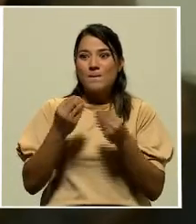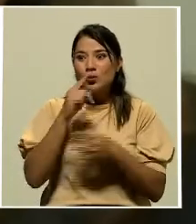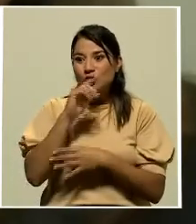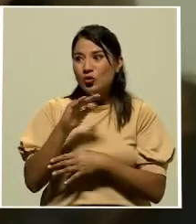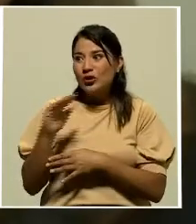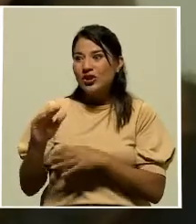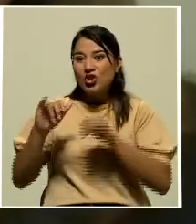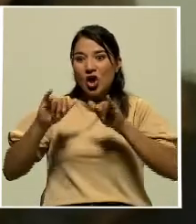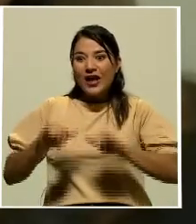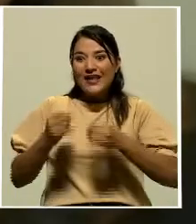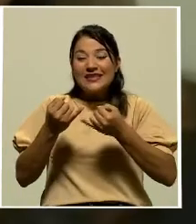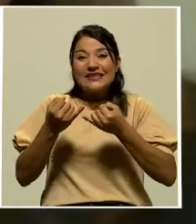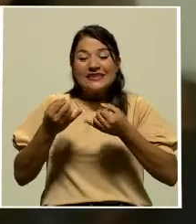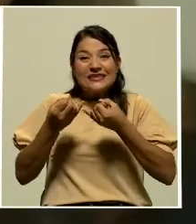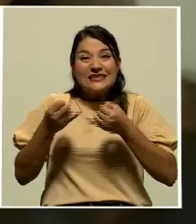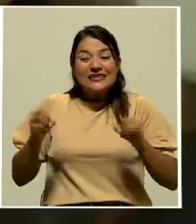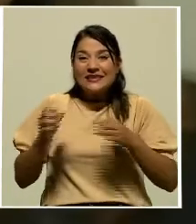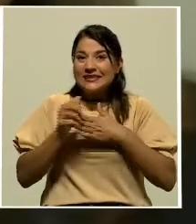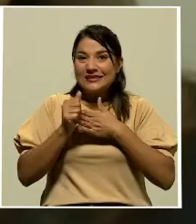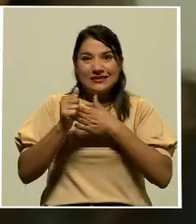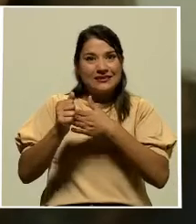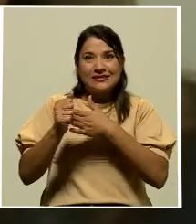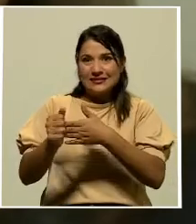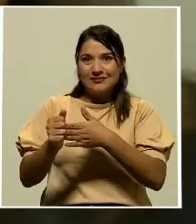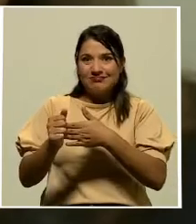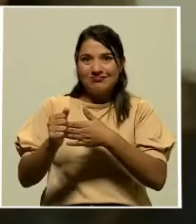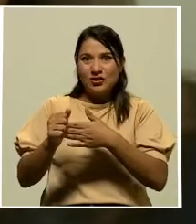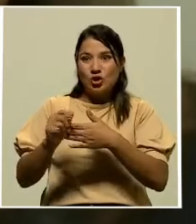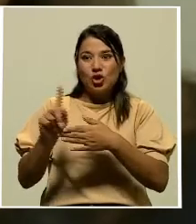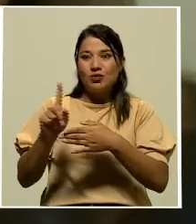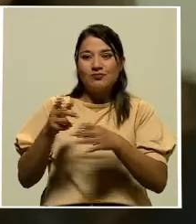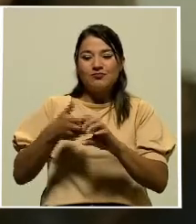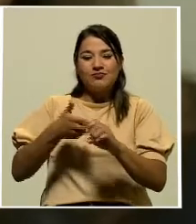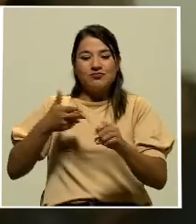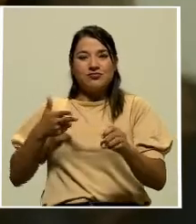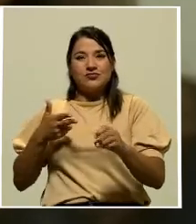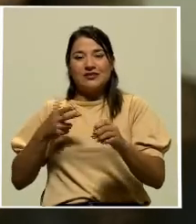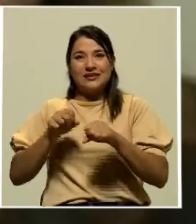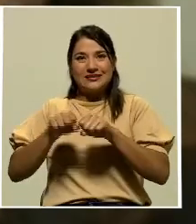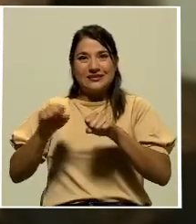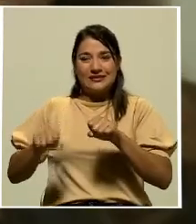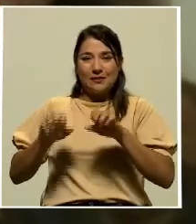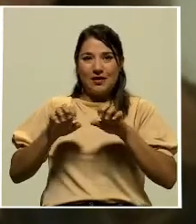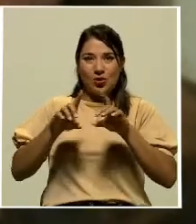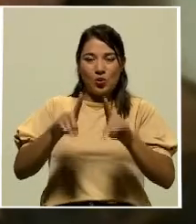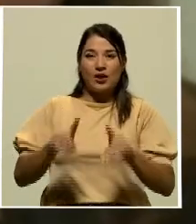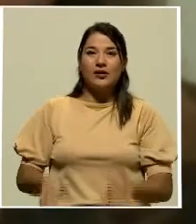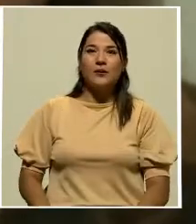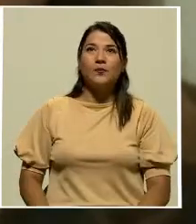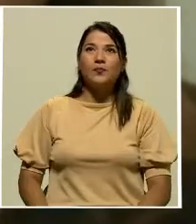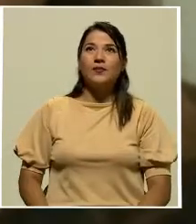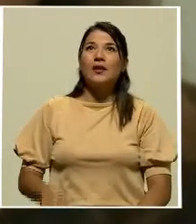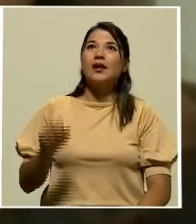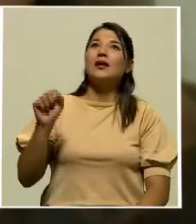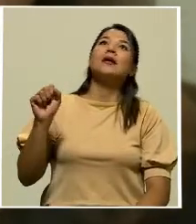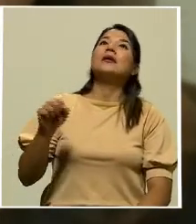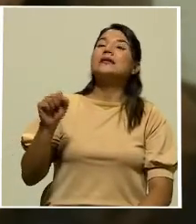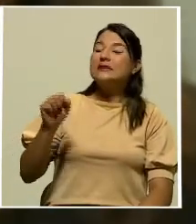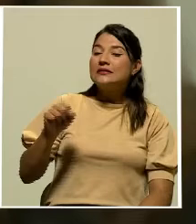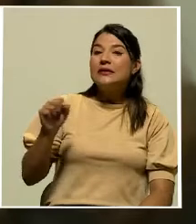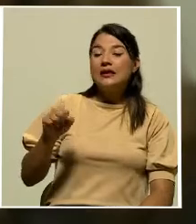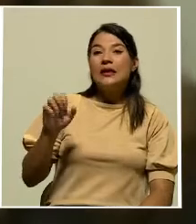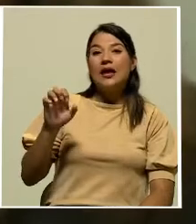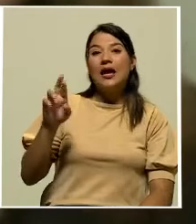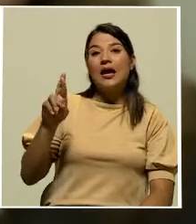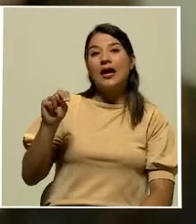personas, las más vulnerables, fuera del sistema educativo. Isso, don Ernesto, isso,